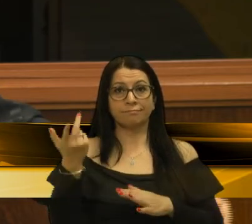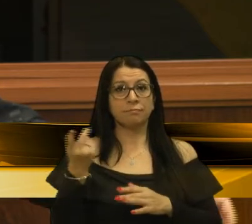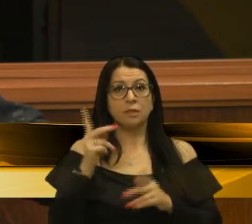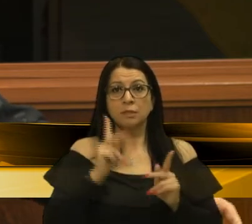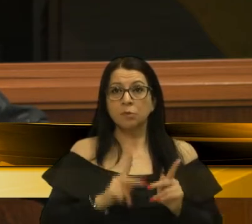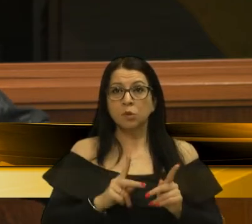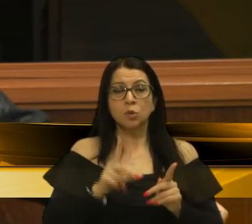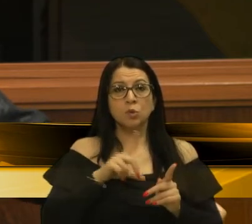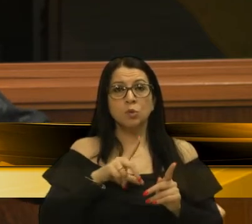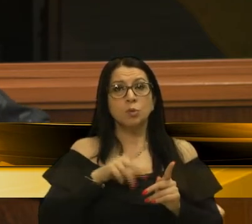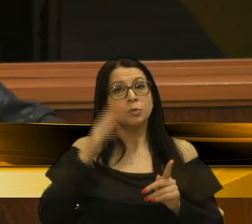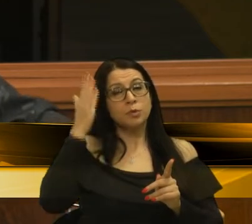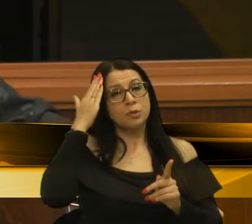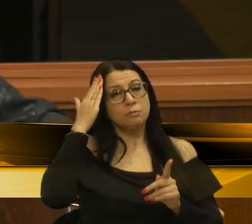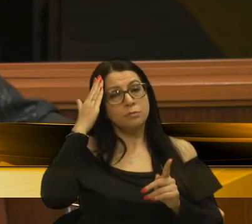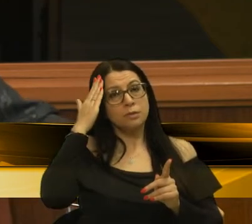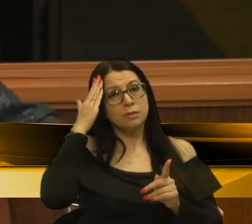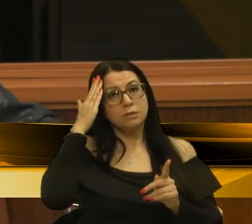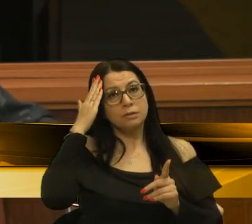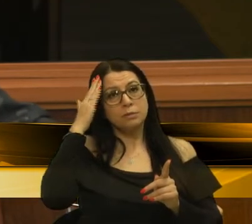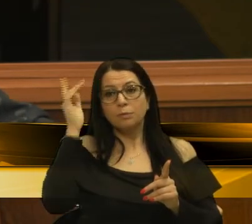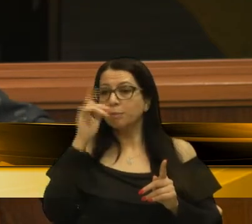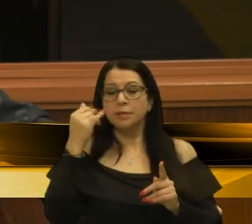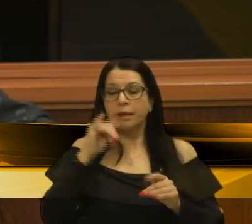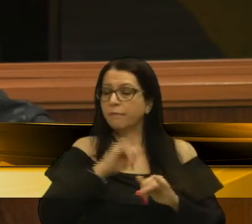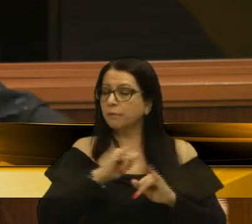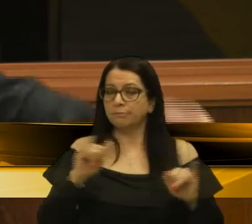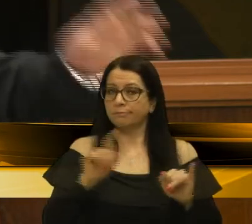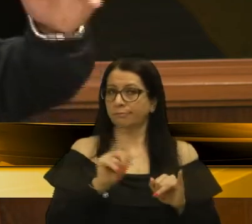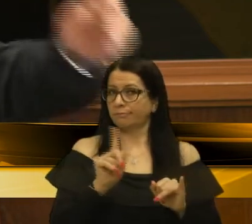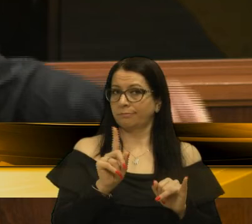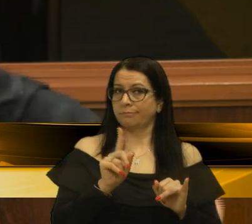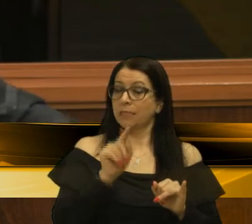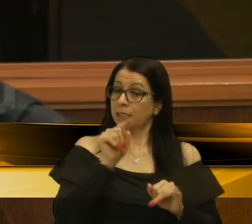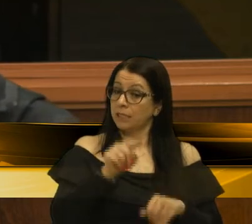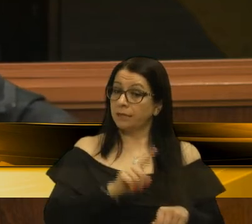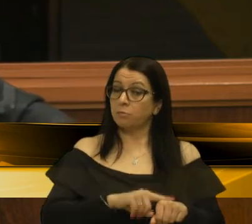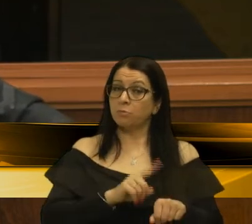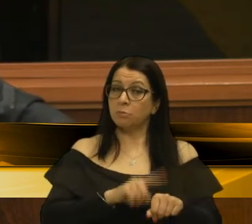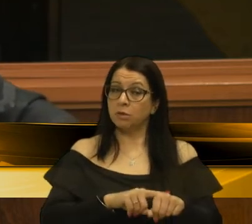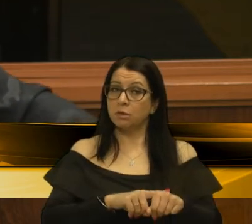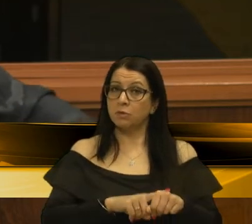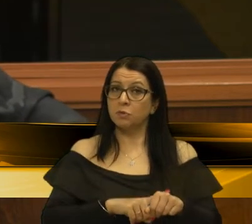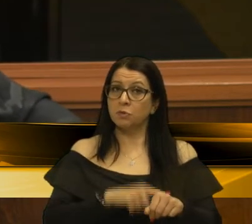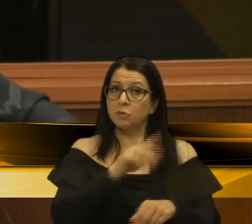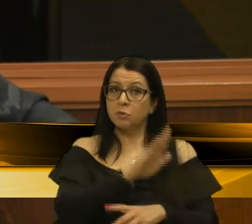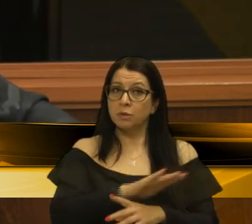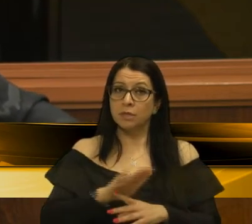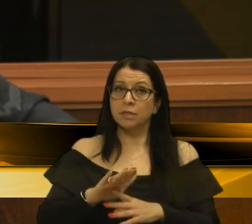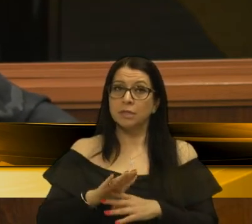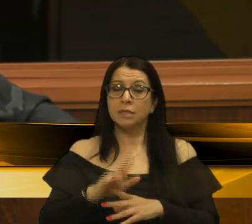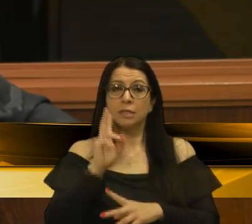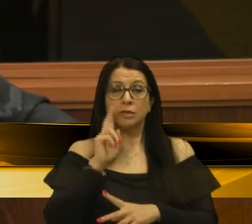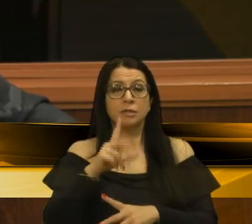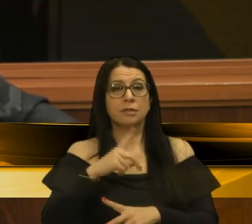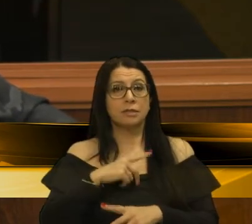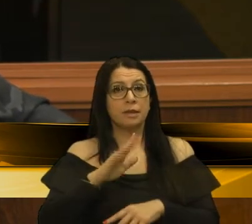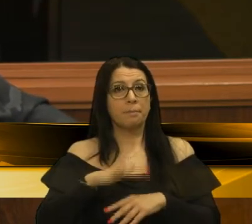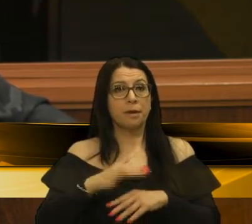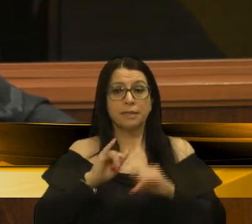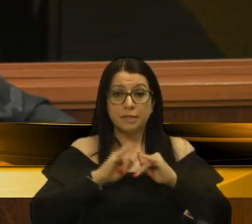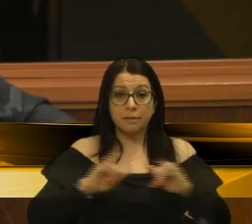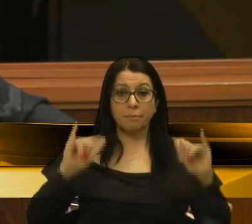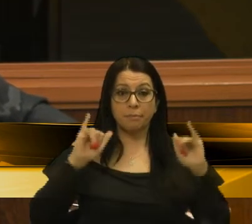pessoas ainda estão sabendo, não deveria anunciar. E esse momento, quando passa de criança, deveria ter muito mais campanha